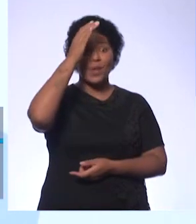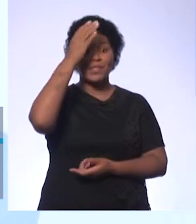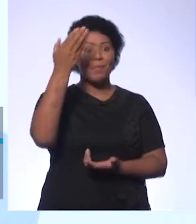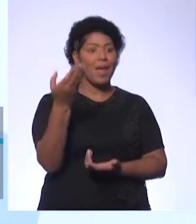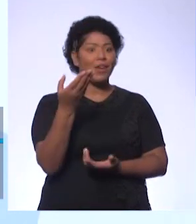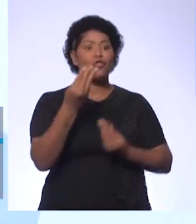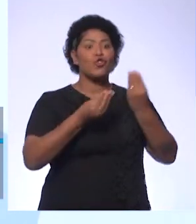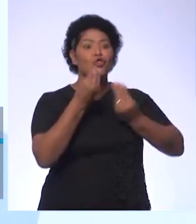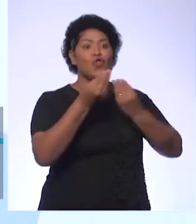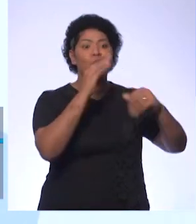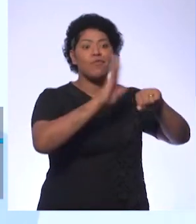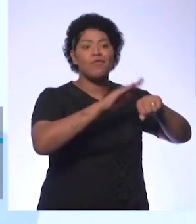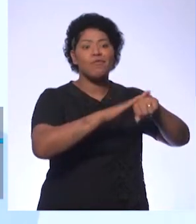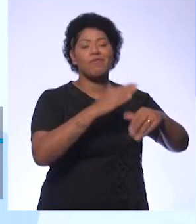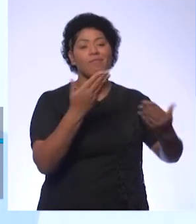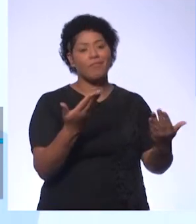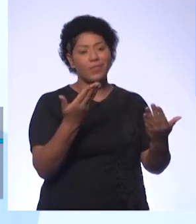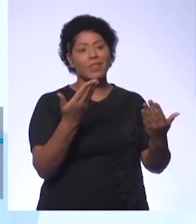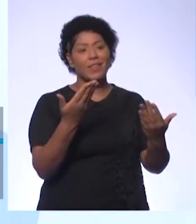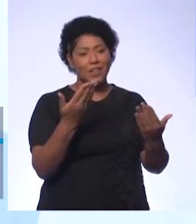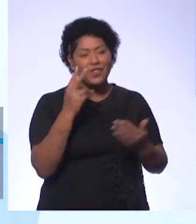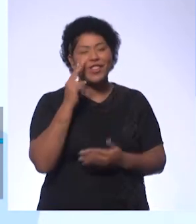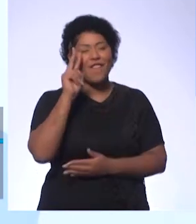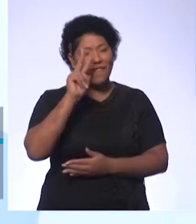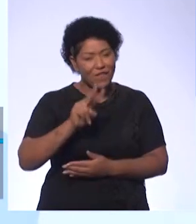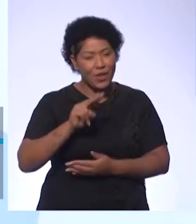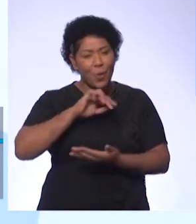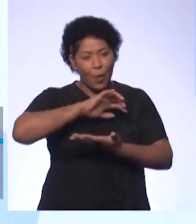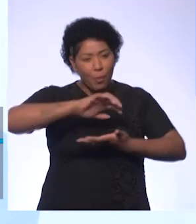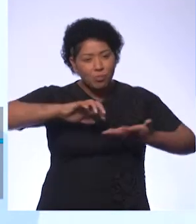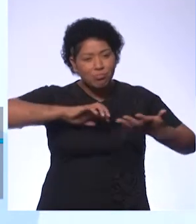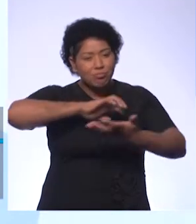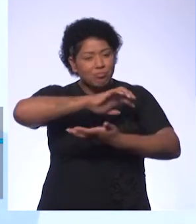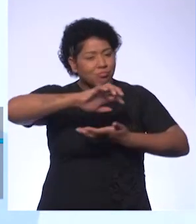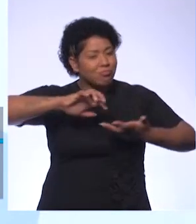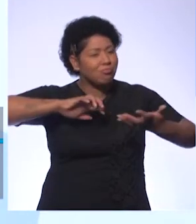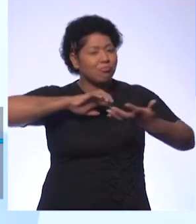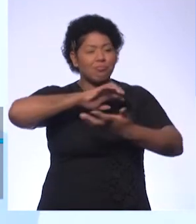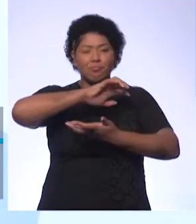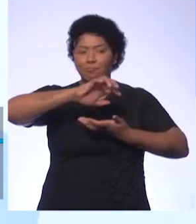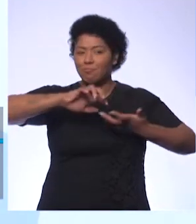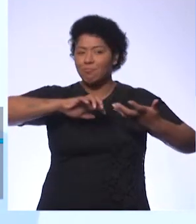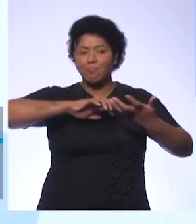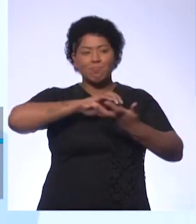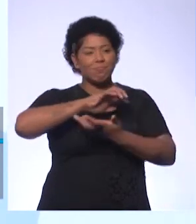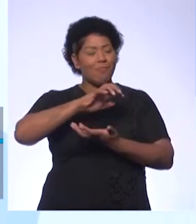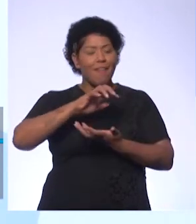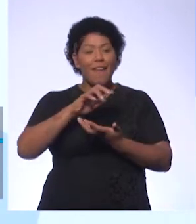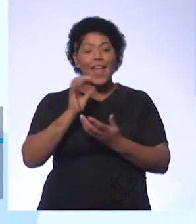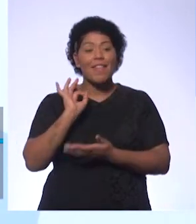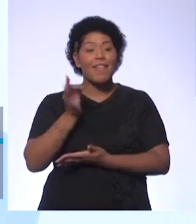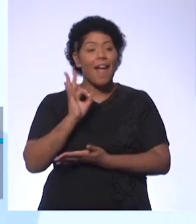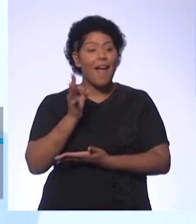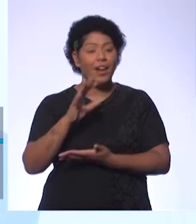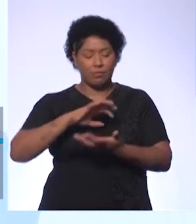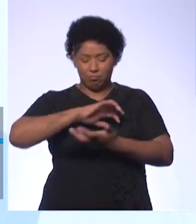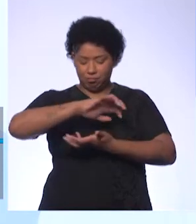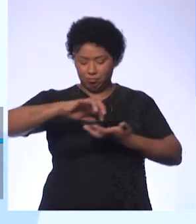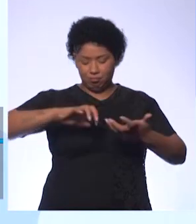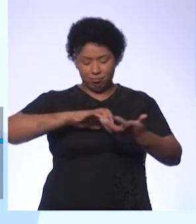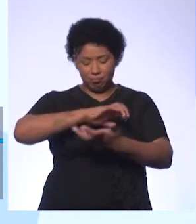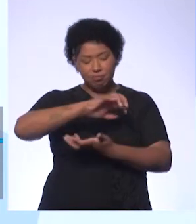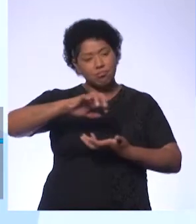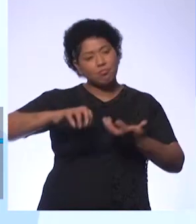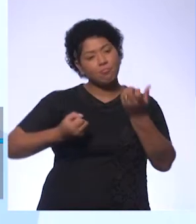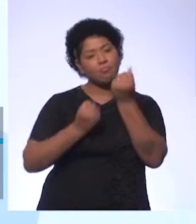fazer. Com o processo de revolução industrial, é alienado, e essa é a palavra alienação, né, o indivíduo é